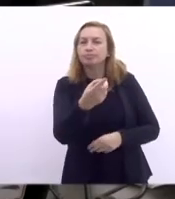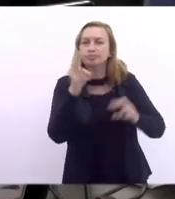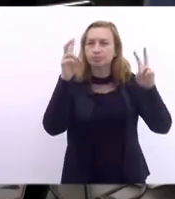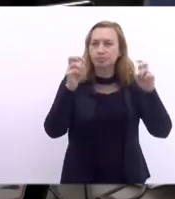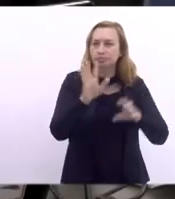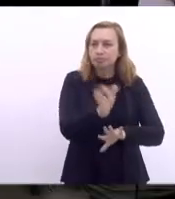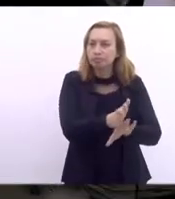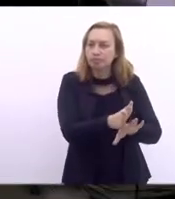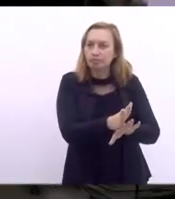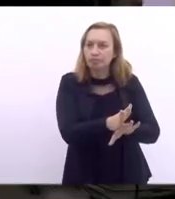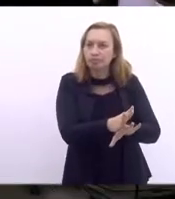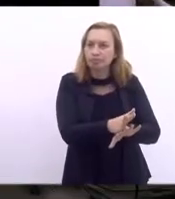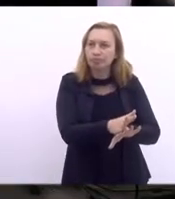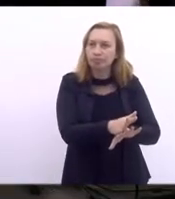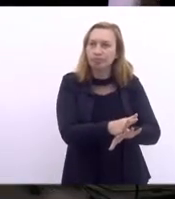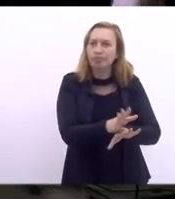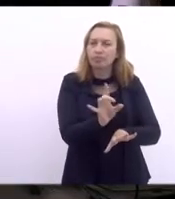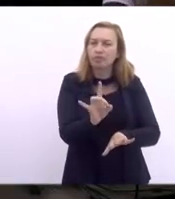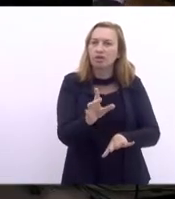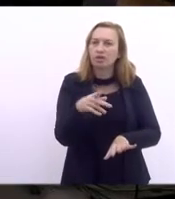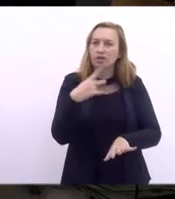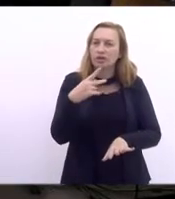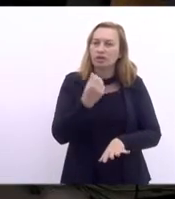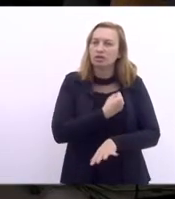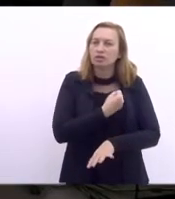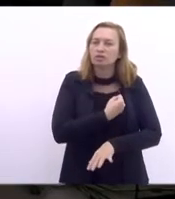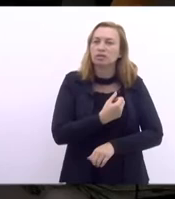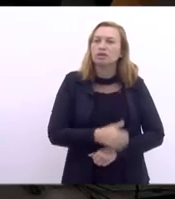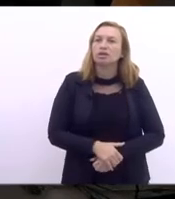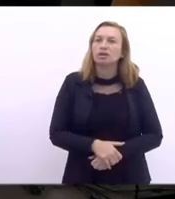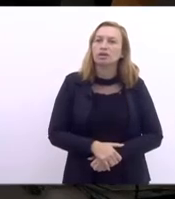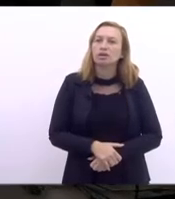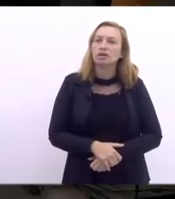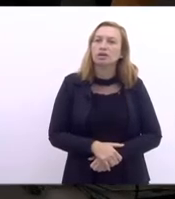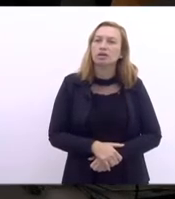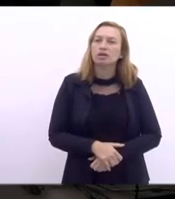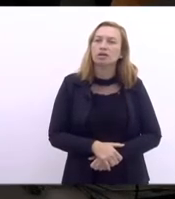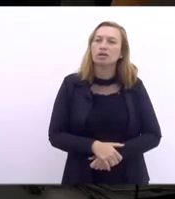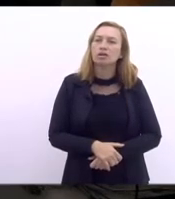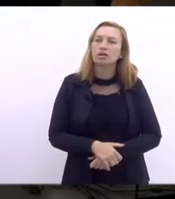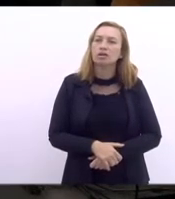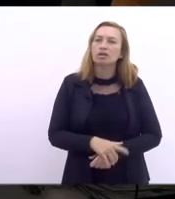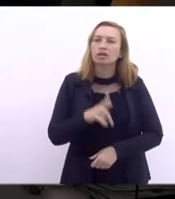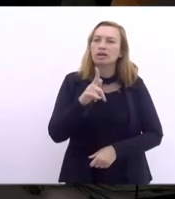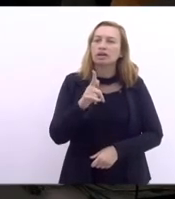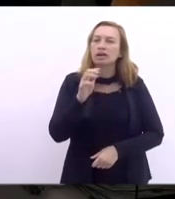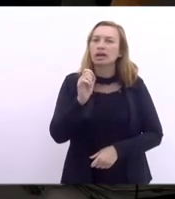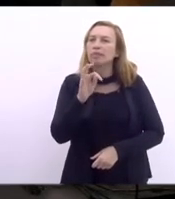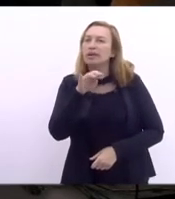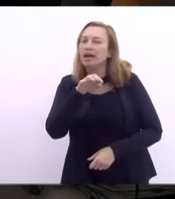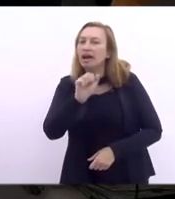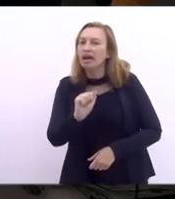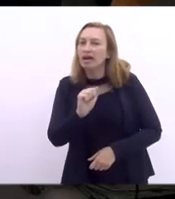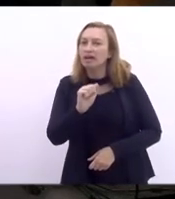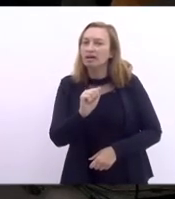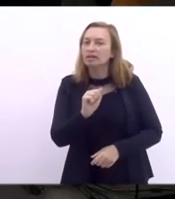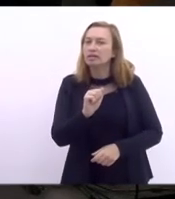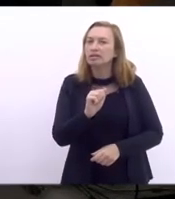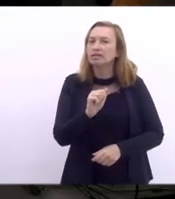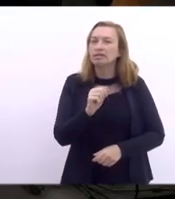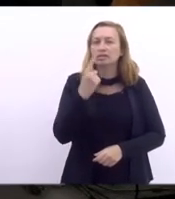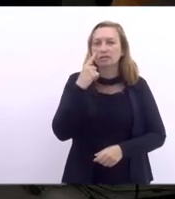levantar só aqui assim só só de passar alguns números não é Gabriela acabou de acessar